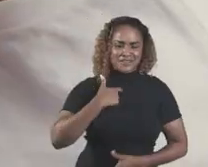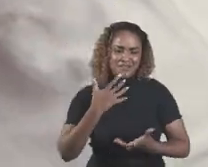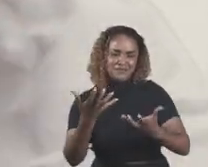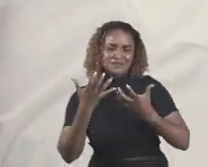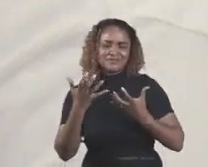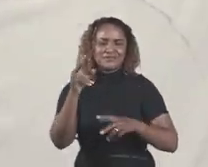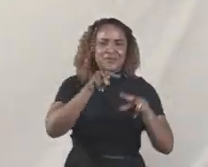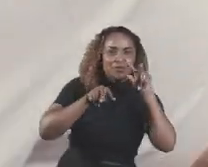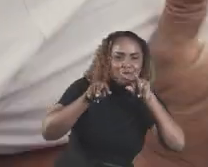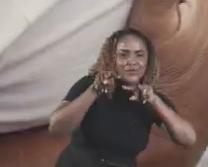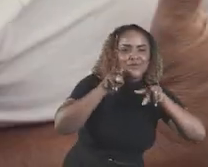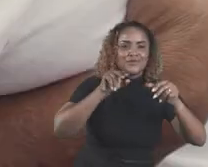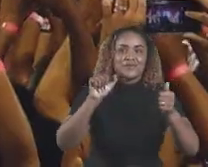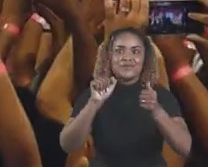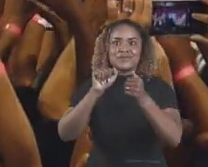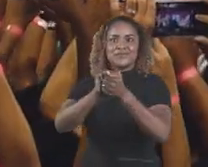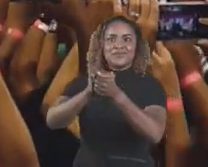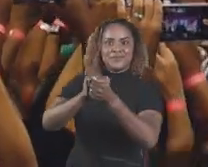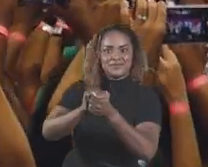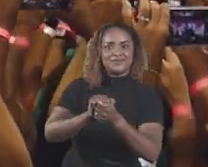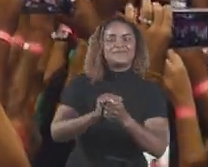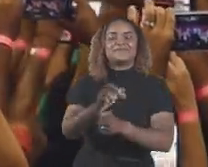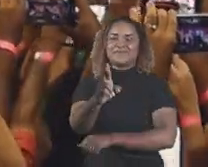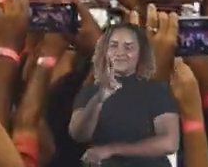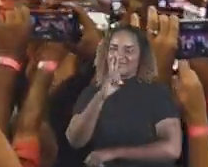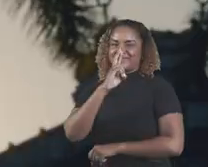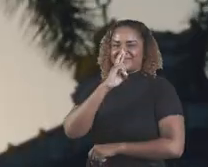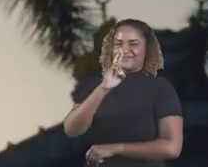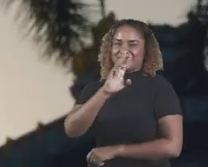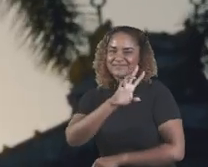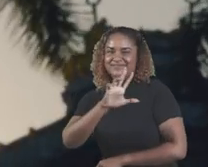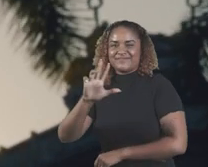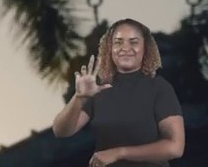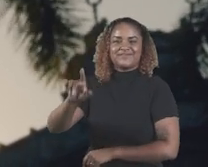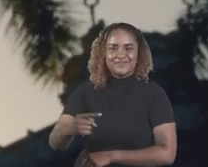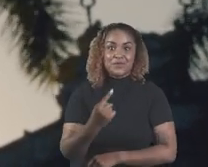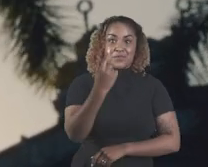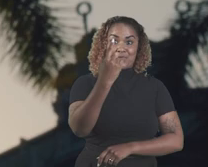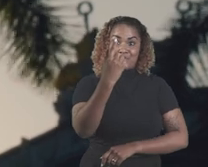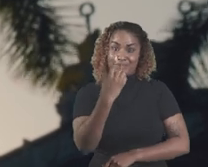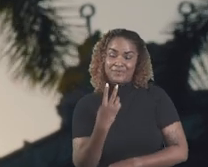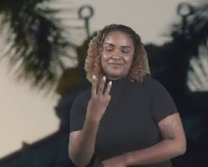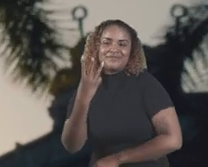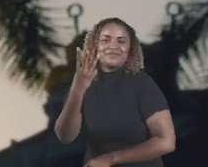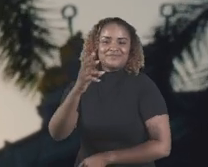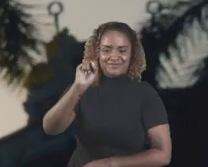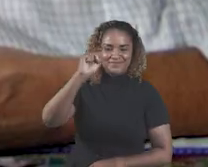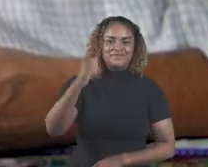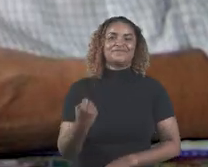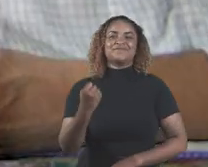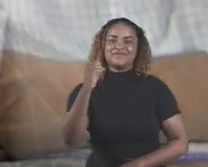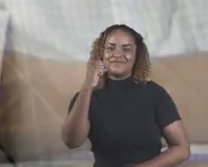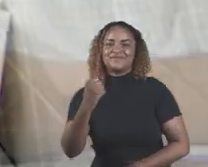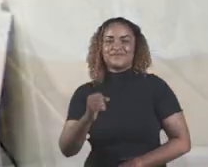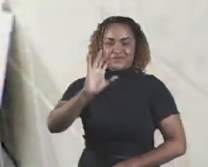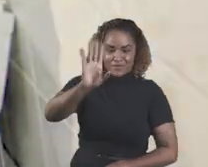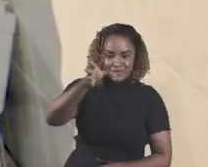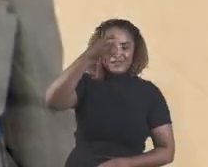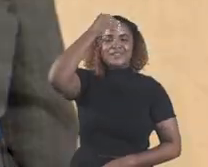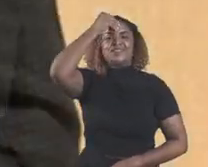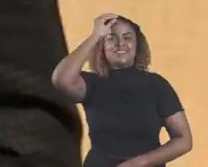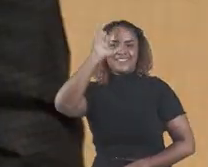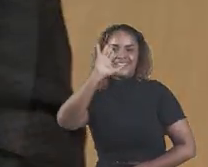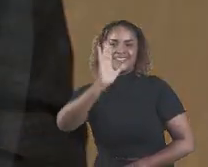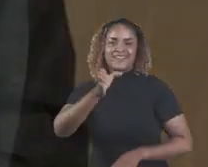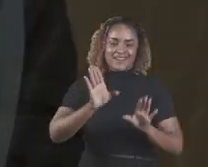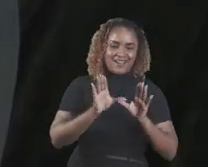três. Quero o Rogério e quero ver o Lula outra vez. E faz o um, e faz o três. Porque Sergipe nunca esquece o